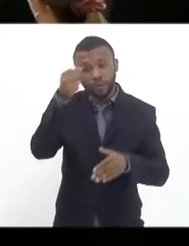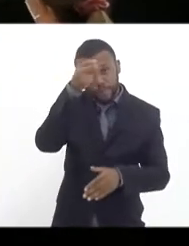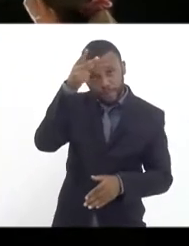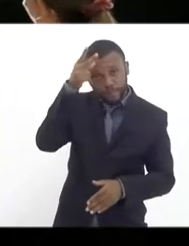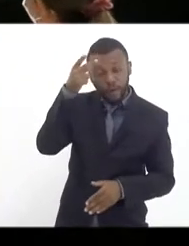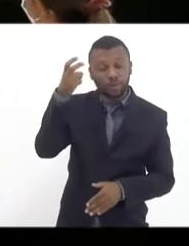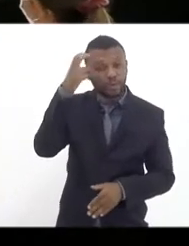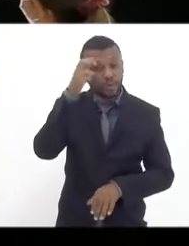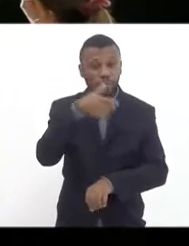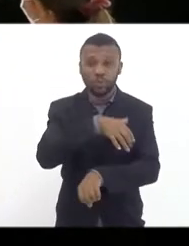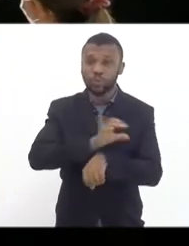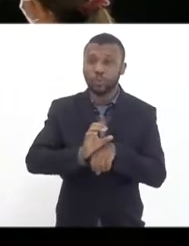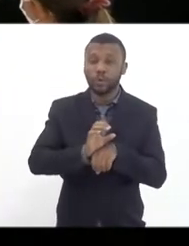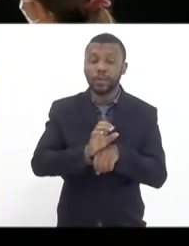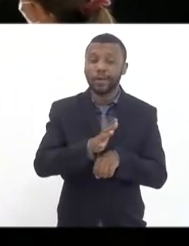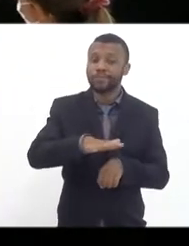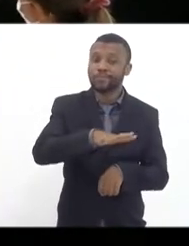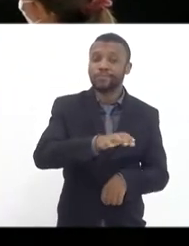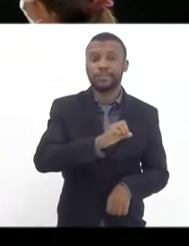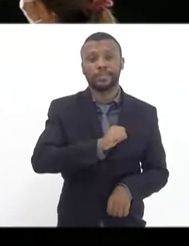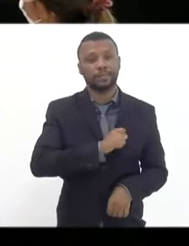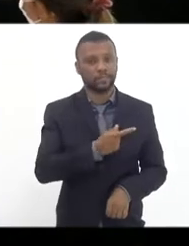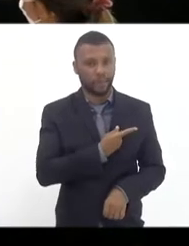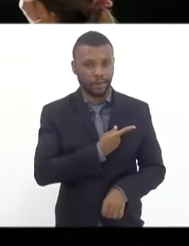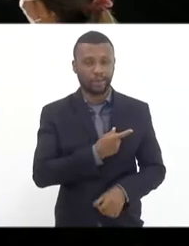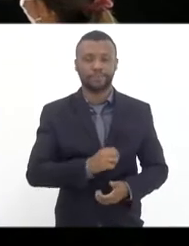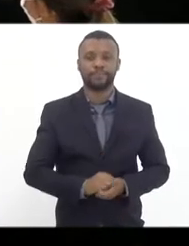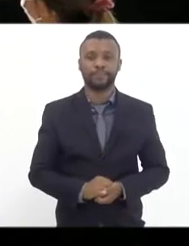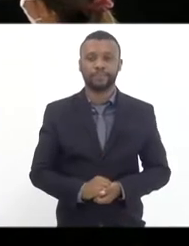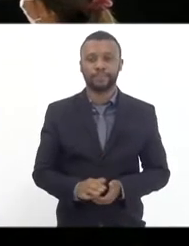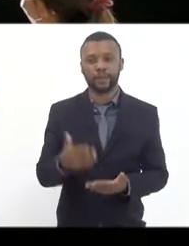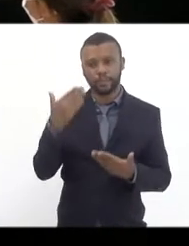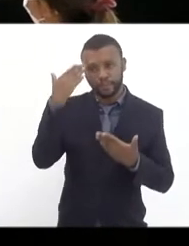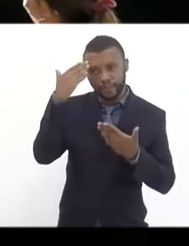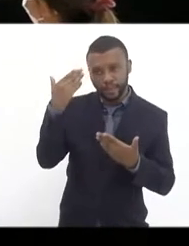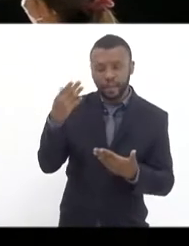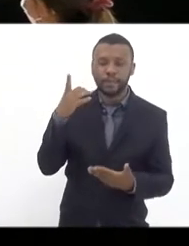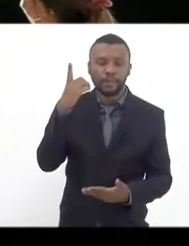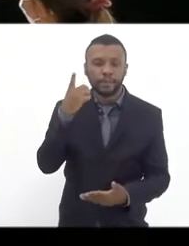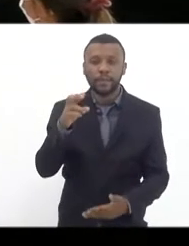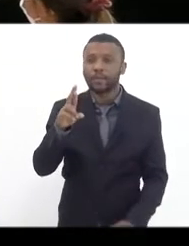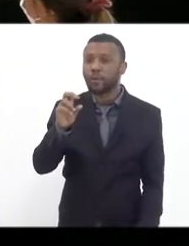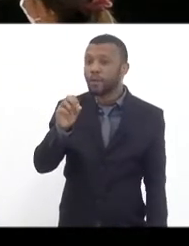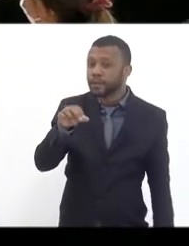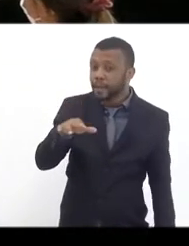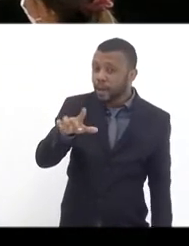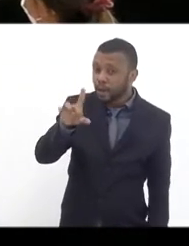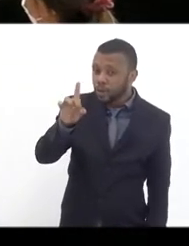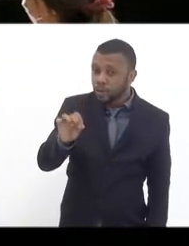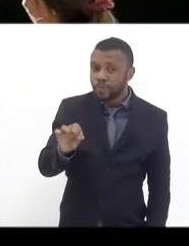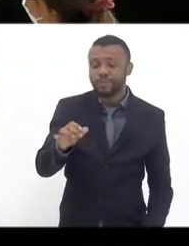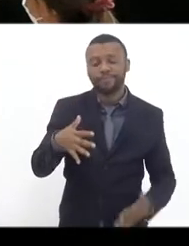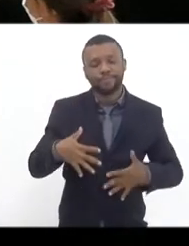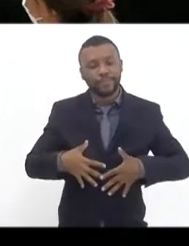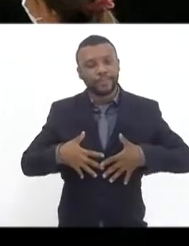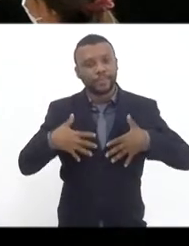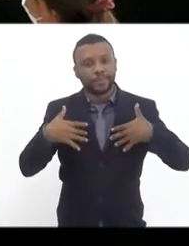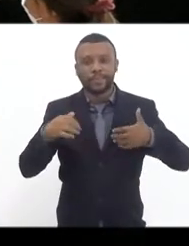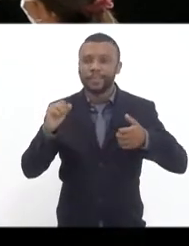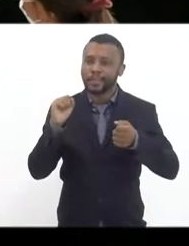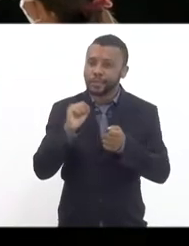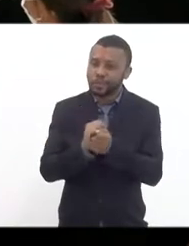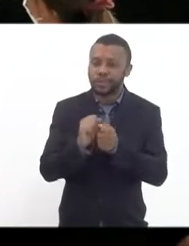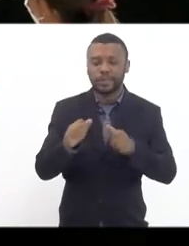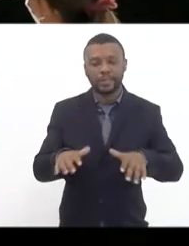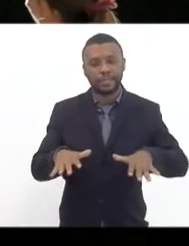Gonçalo. Muito obrigada, deputado Ronaldo Anchieta, pelo convite. Uma satisfação estar aqui nessa audiência.